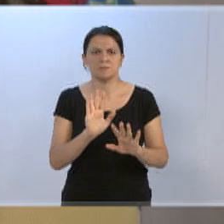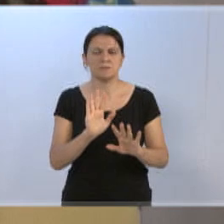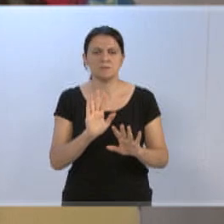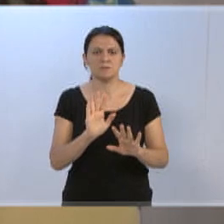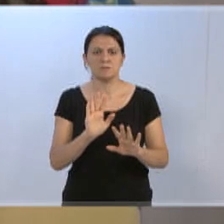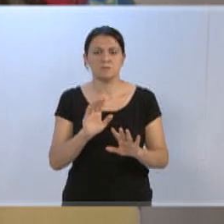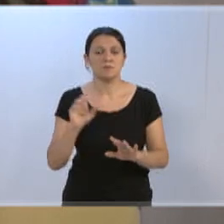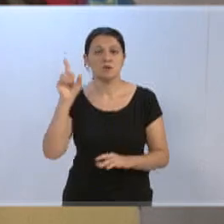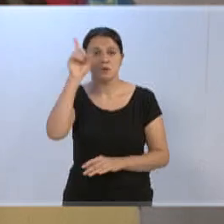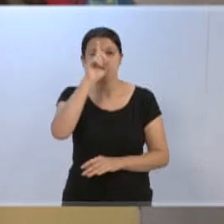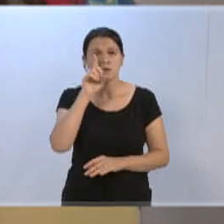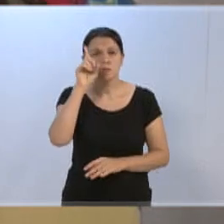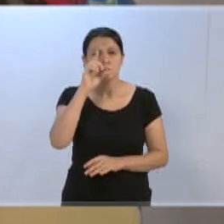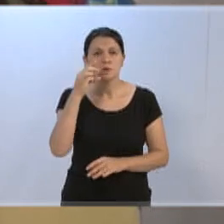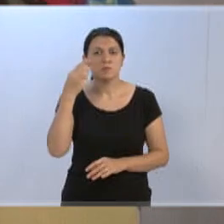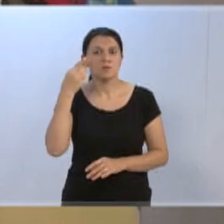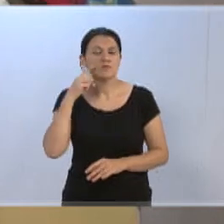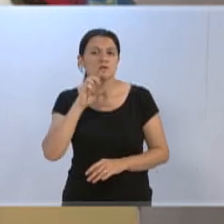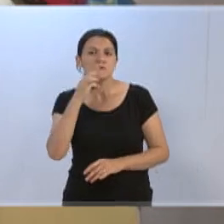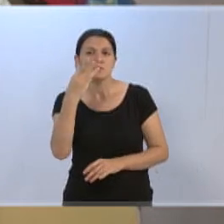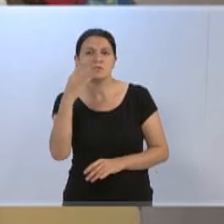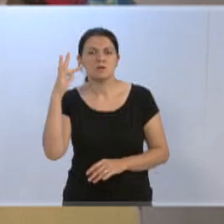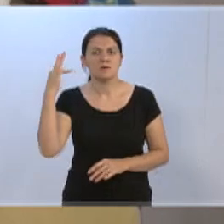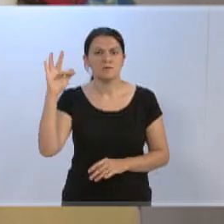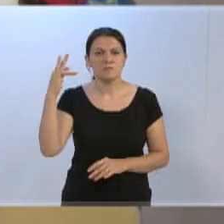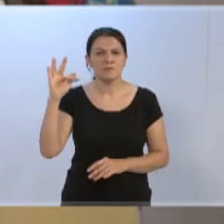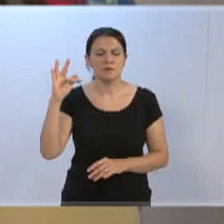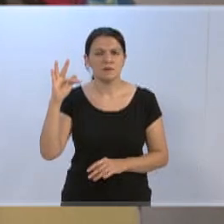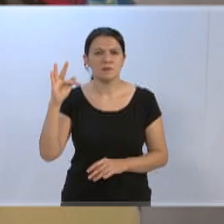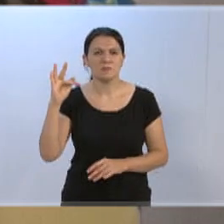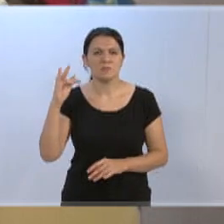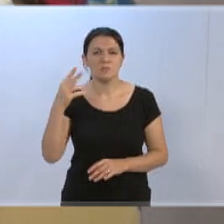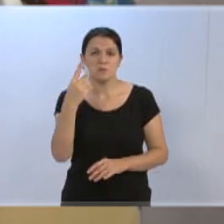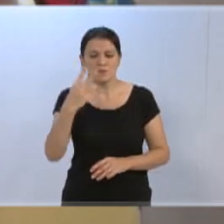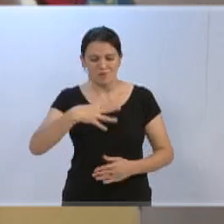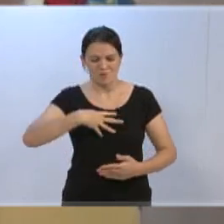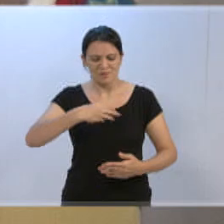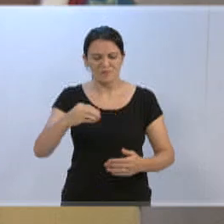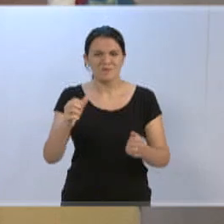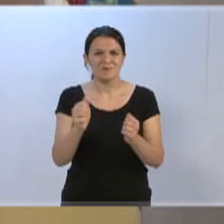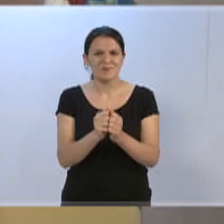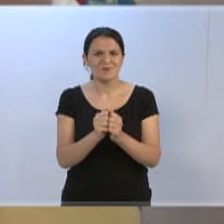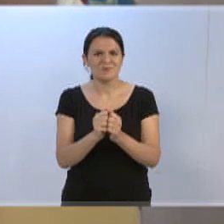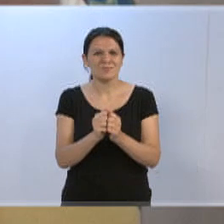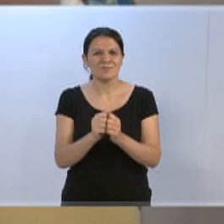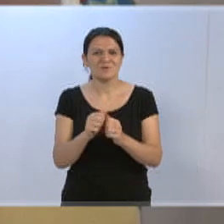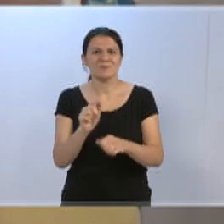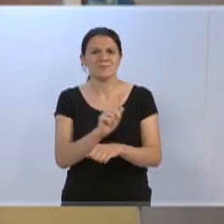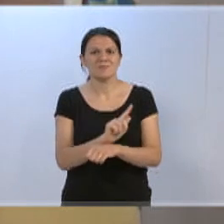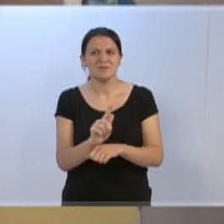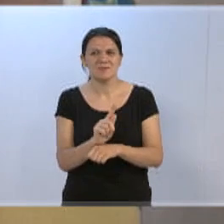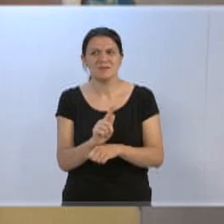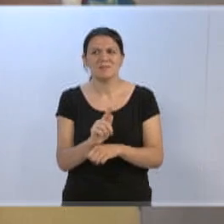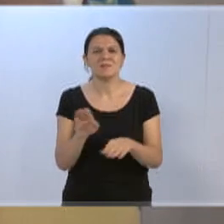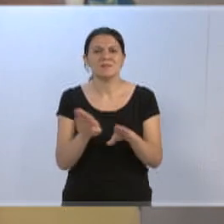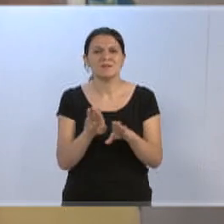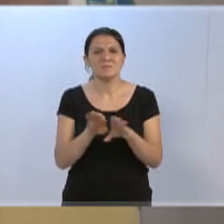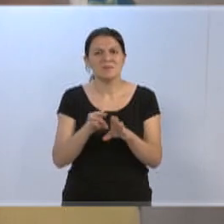naquele domingo, dia 3 de fevereiro, os meus 2 filhos, o meu genro e o meu